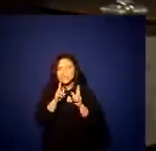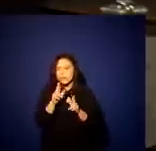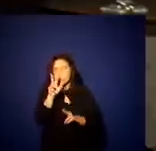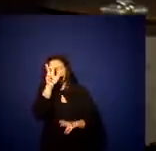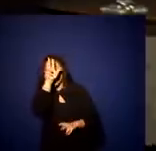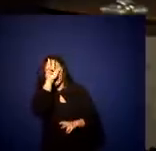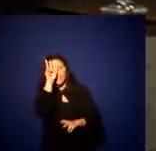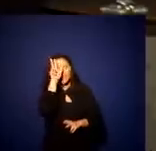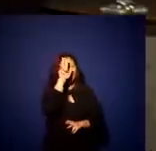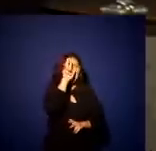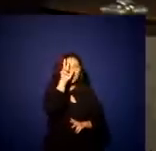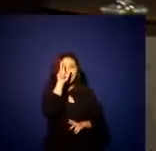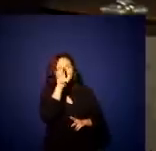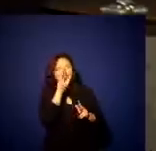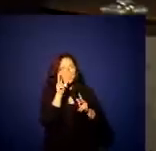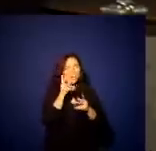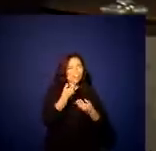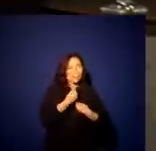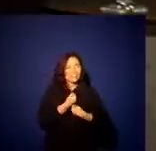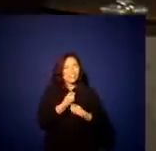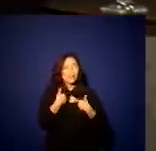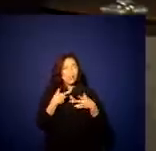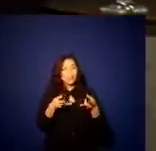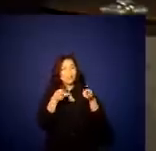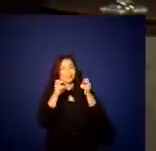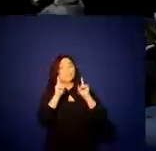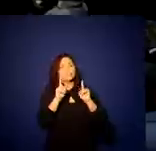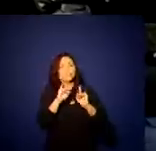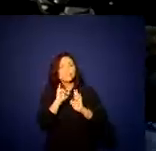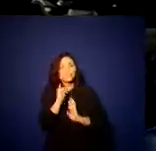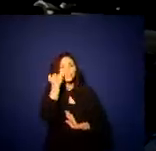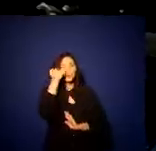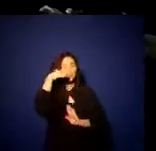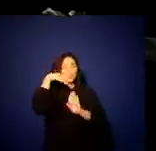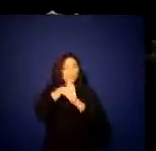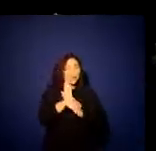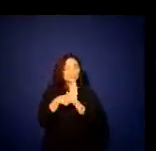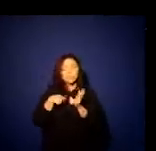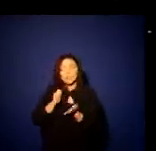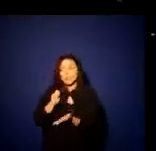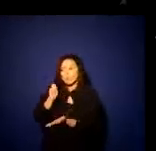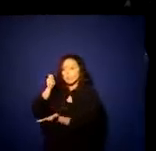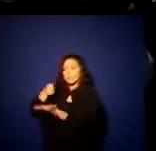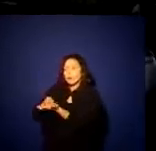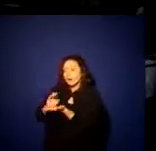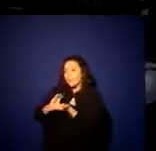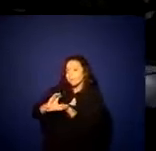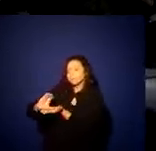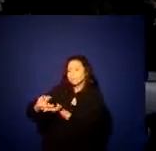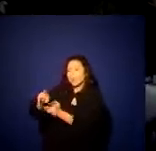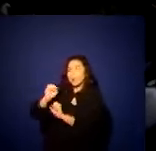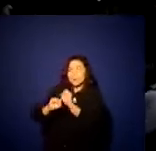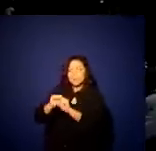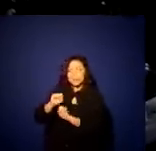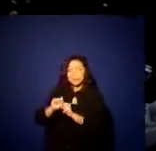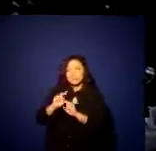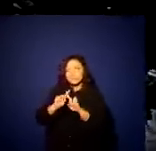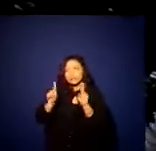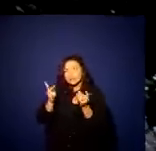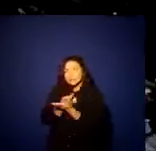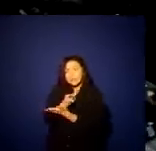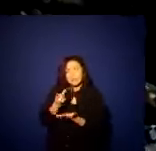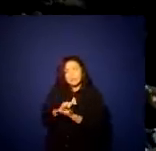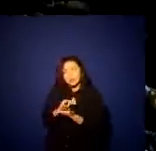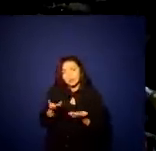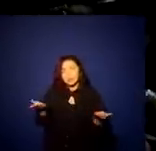com um ambiente de juros baixo liquidez abundante a gente pagou múltiplo nessas companhias que que tava errado né que eu tô vendo agora nesse